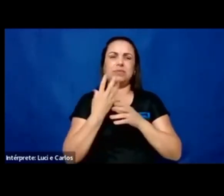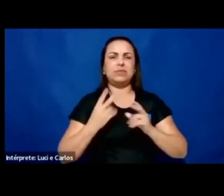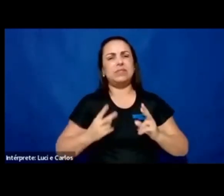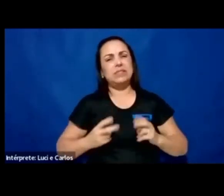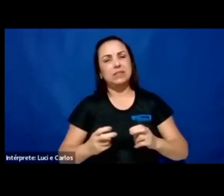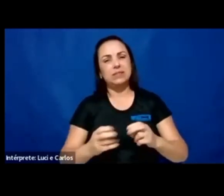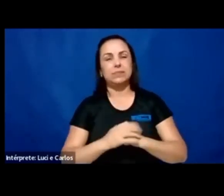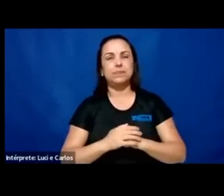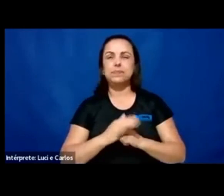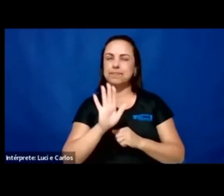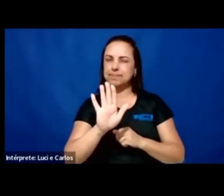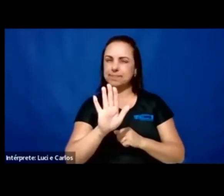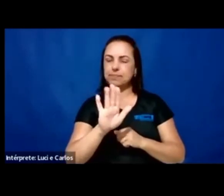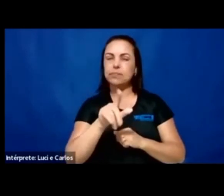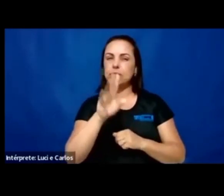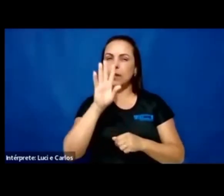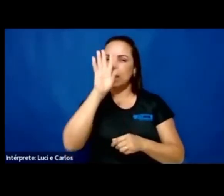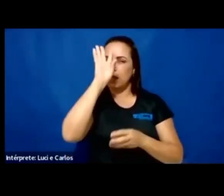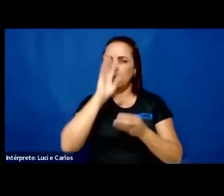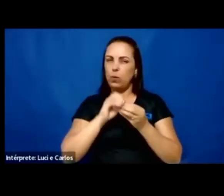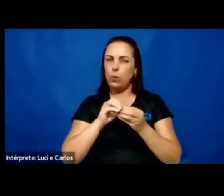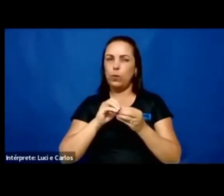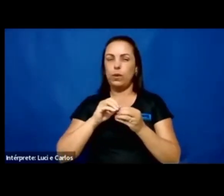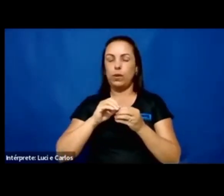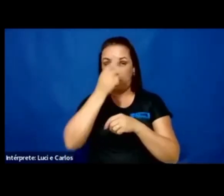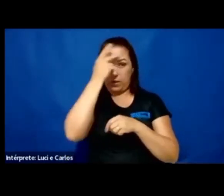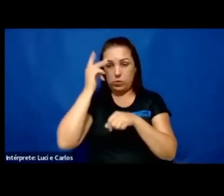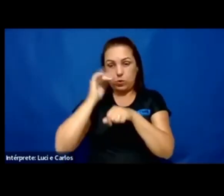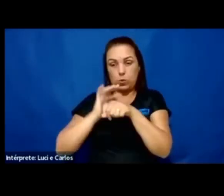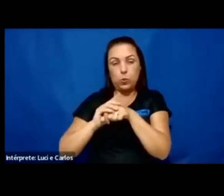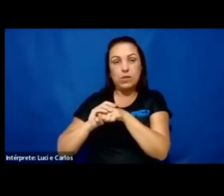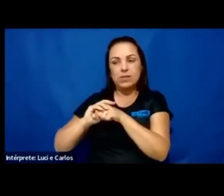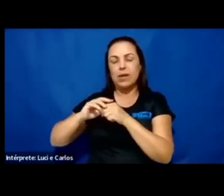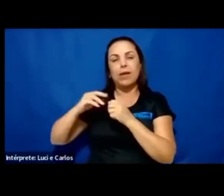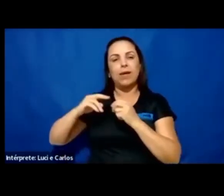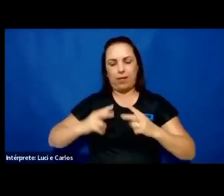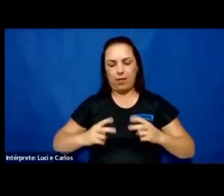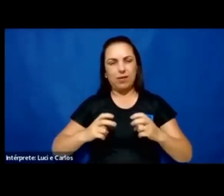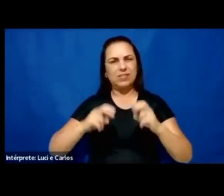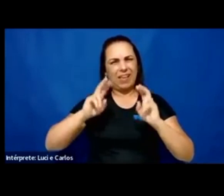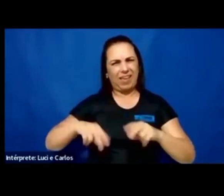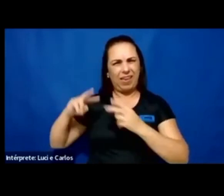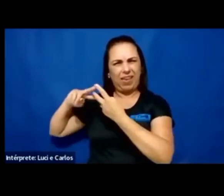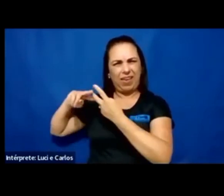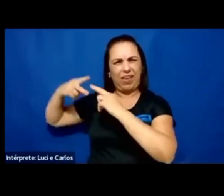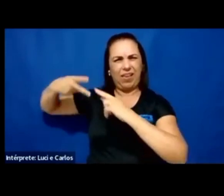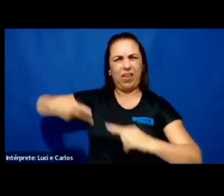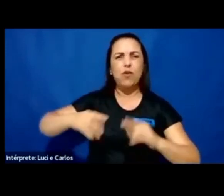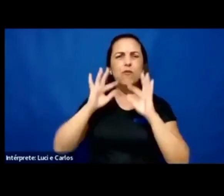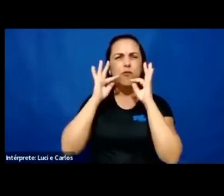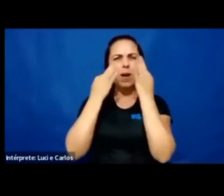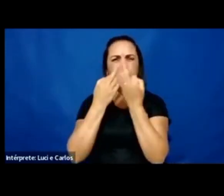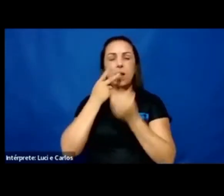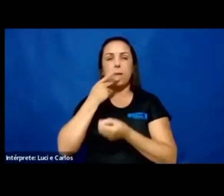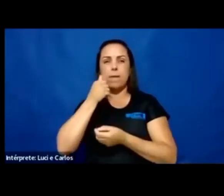Muita gente fala assim, ai meu Deus, eu tenho genética para ter câncer. Mas será mesmo que é a genética mesmo que vai predispor você ao